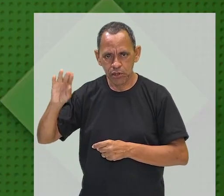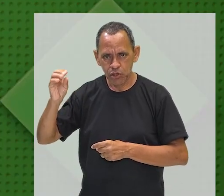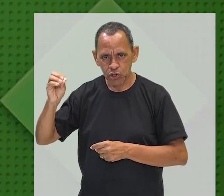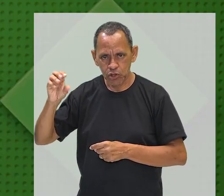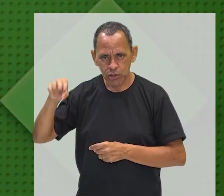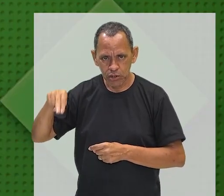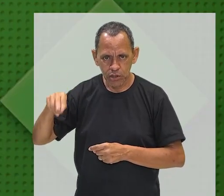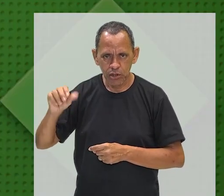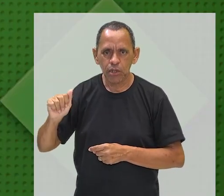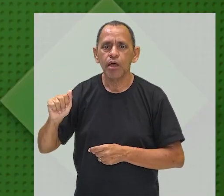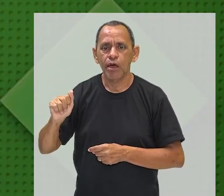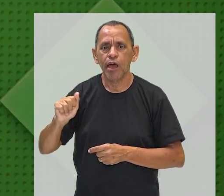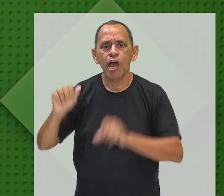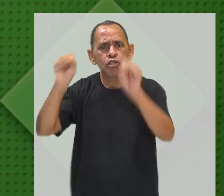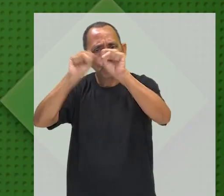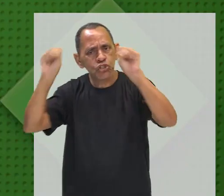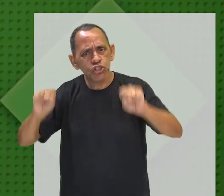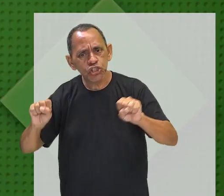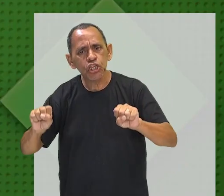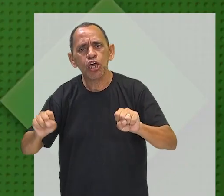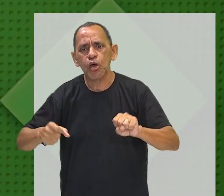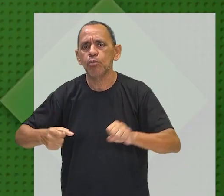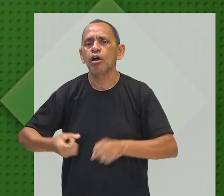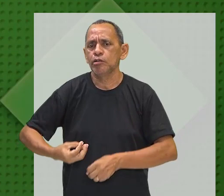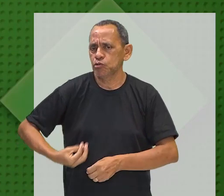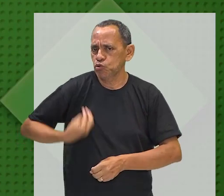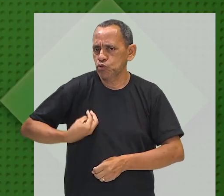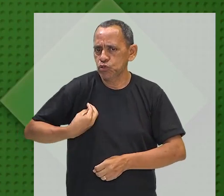da testosterona, né, no sistema reprodutor